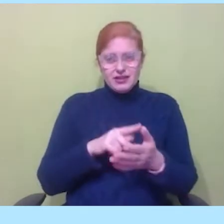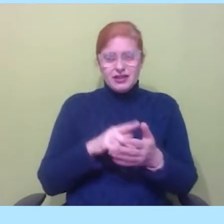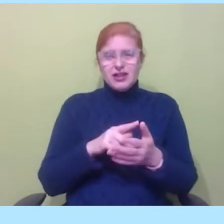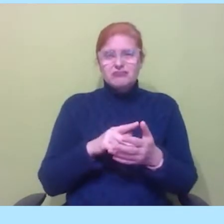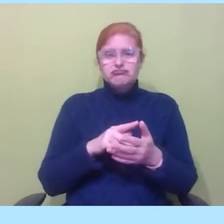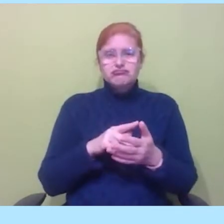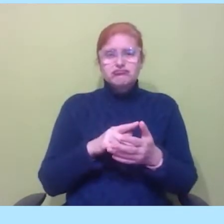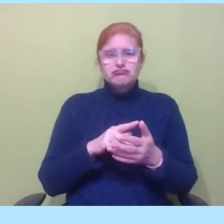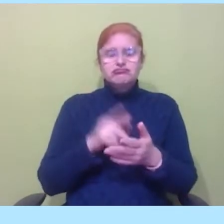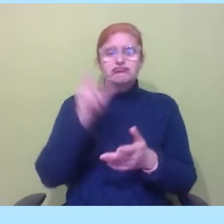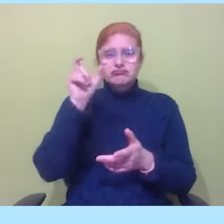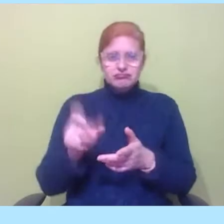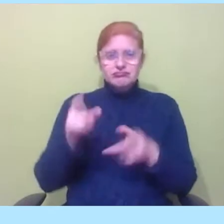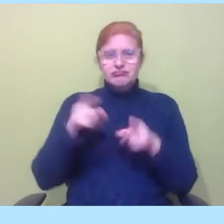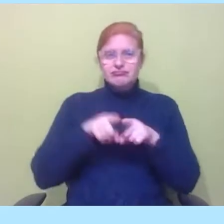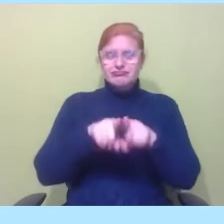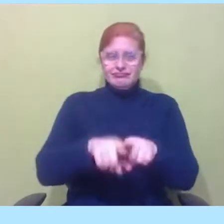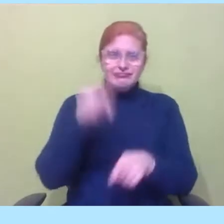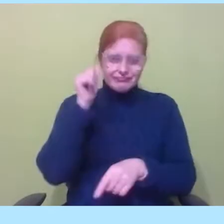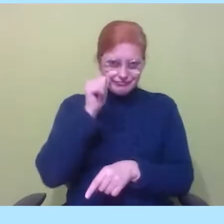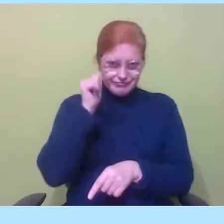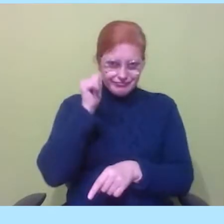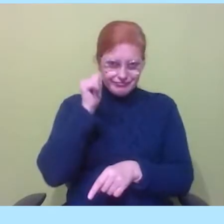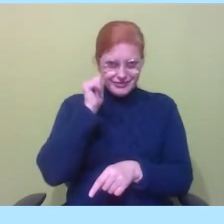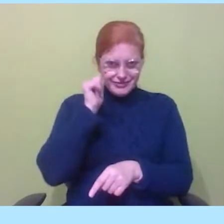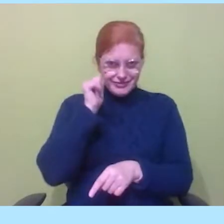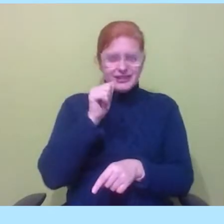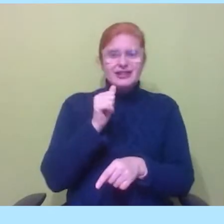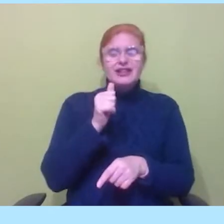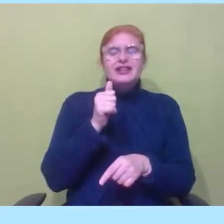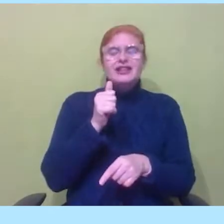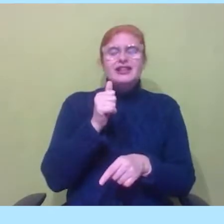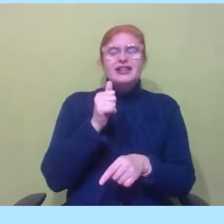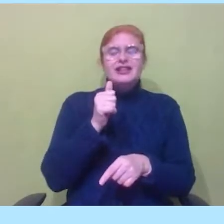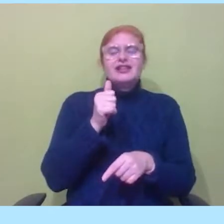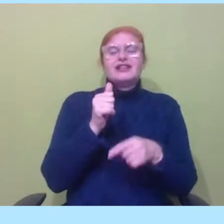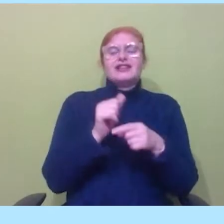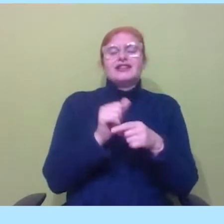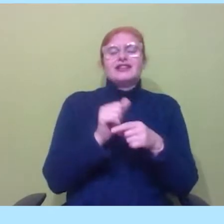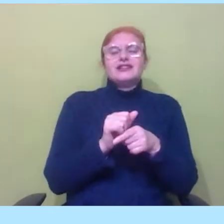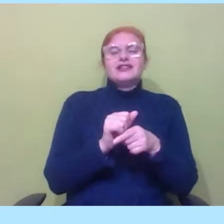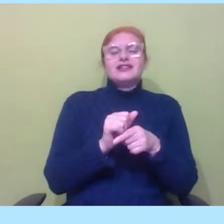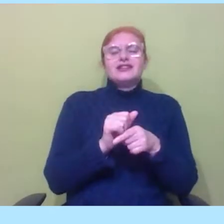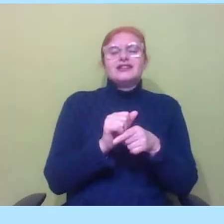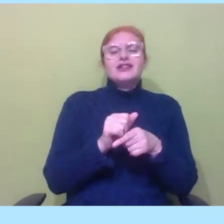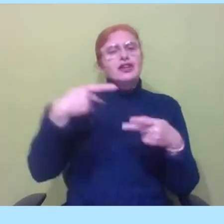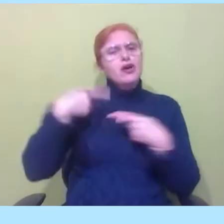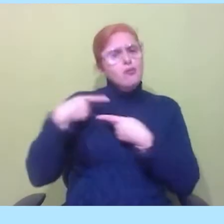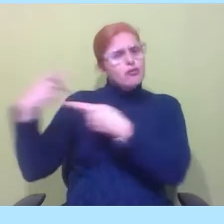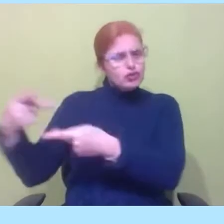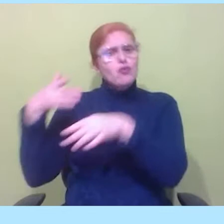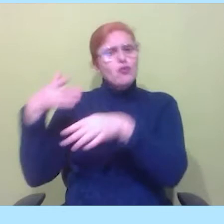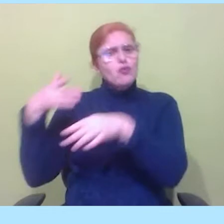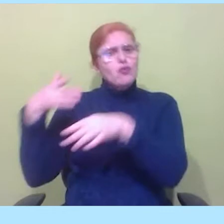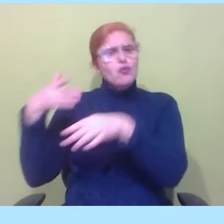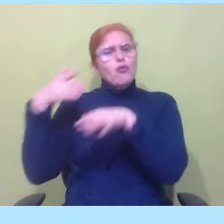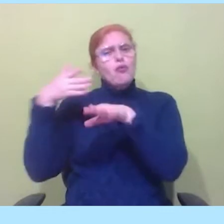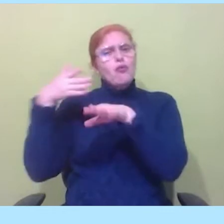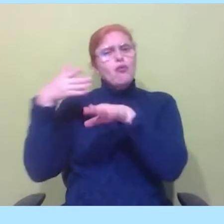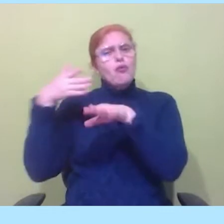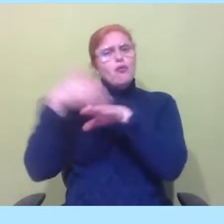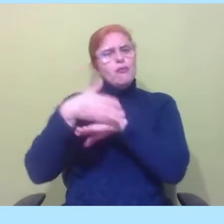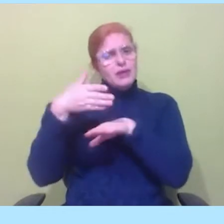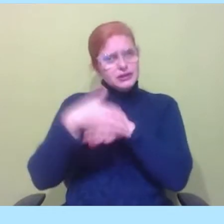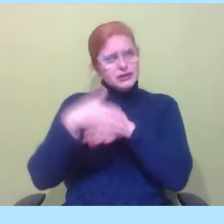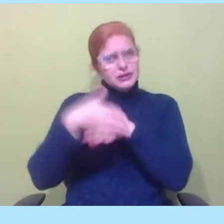do partido do PT, eu não sou filiada, mas ela é, e me convidou para ir lá, exatamente, falar um